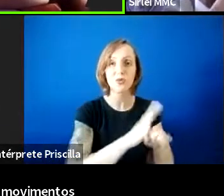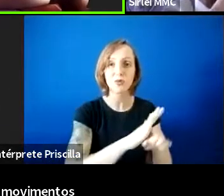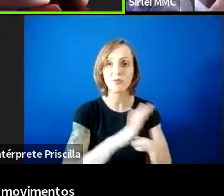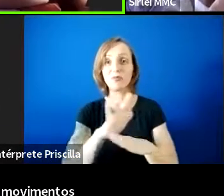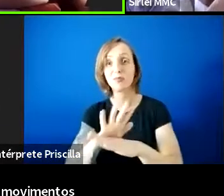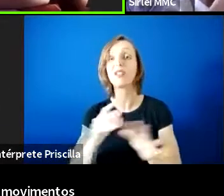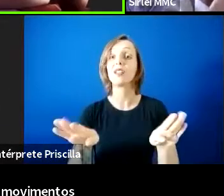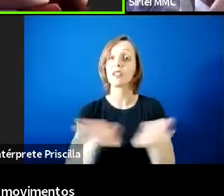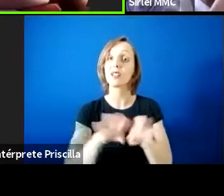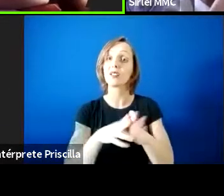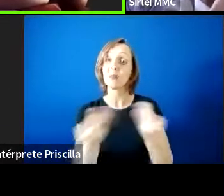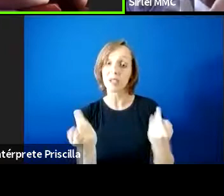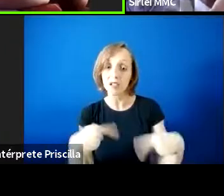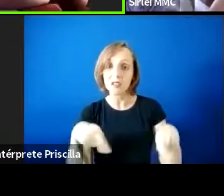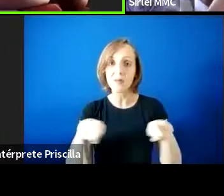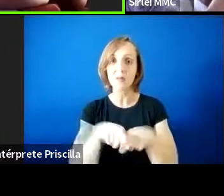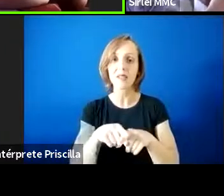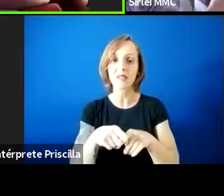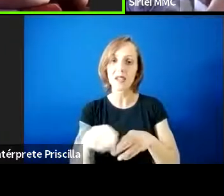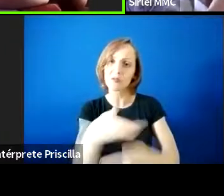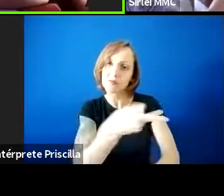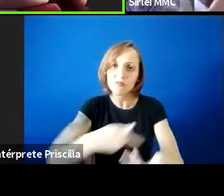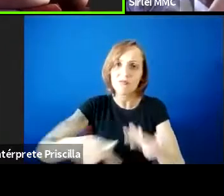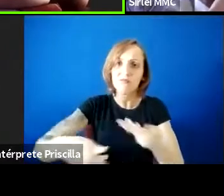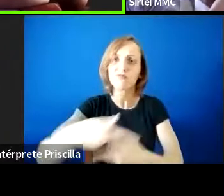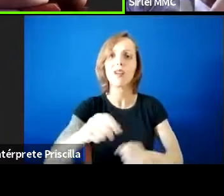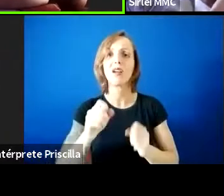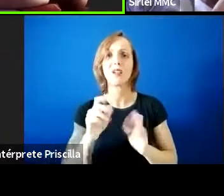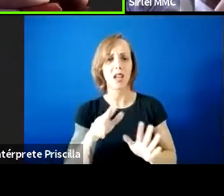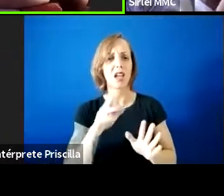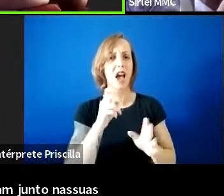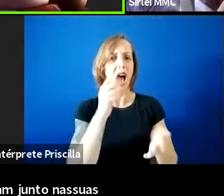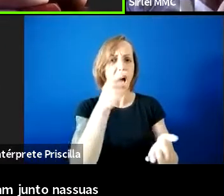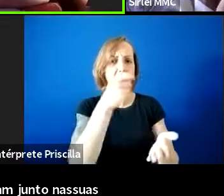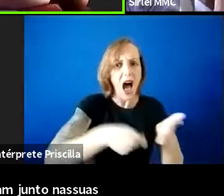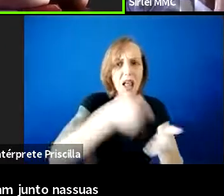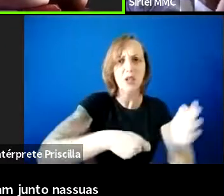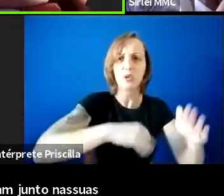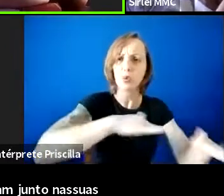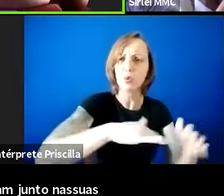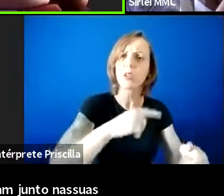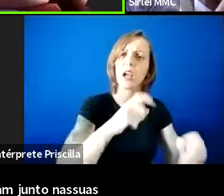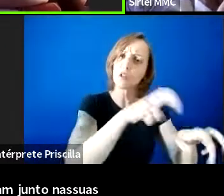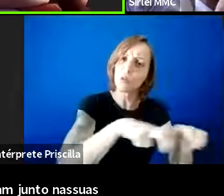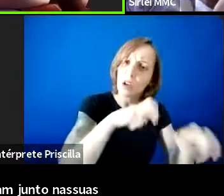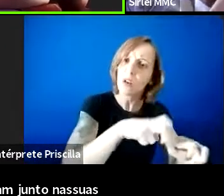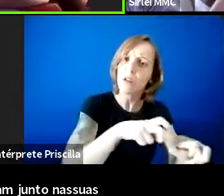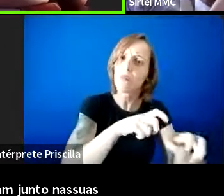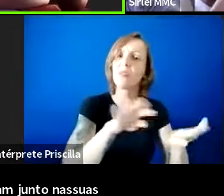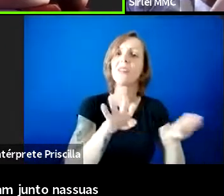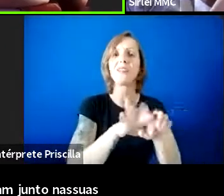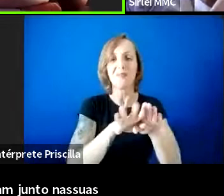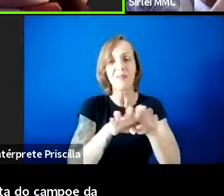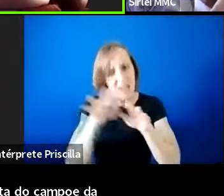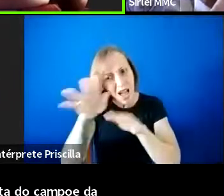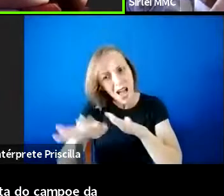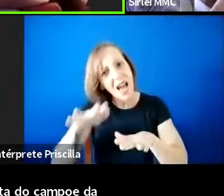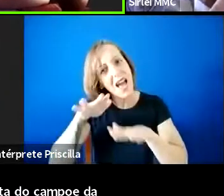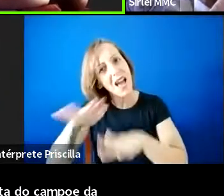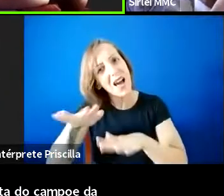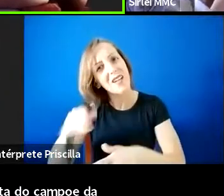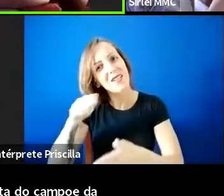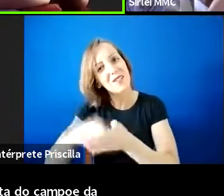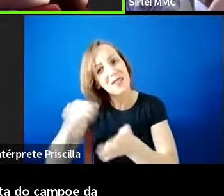suas lutas, né? A luta é do campo, mas é da cidade, e vice-versa. Então, a gente consegue se articular, se